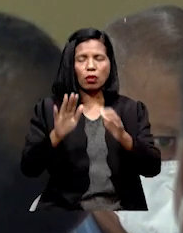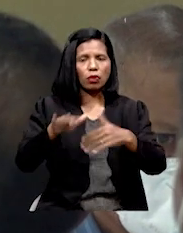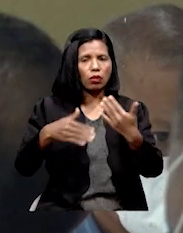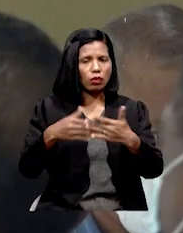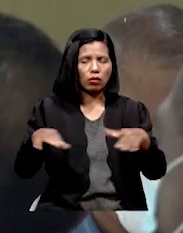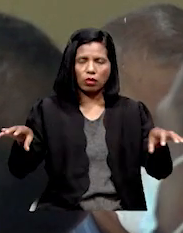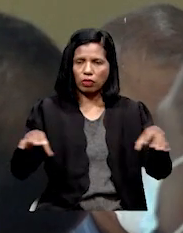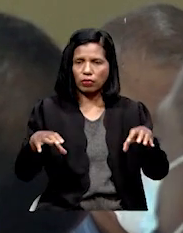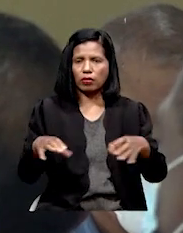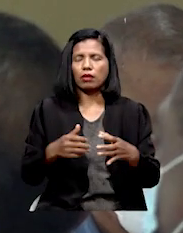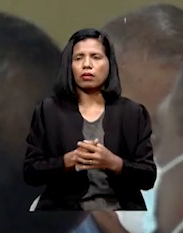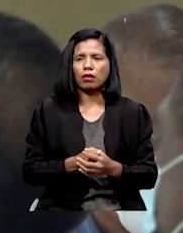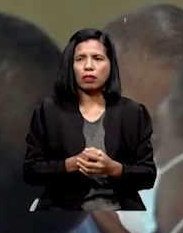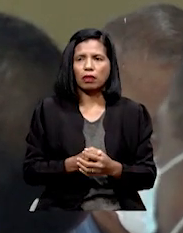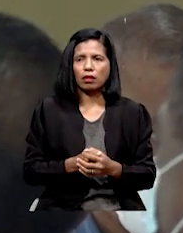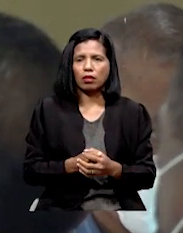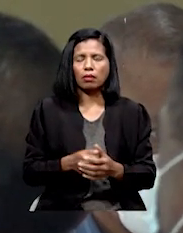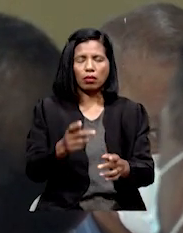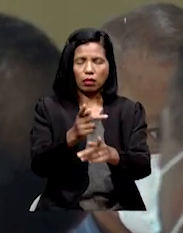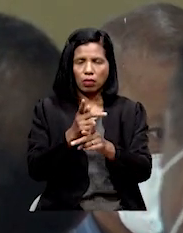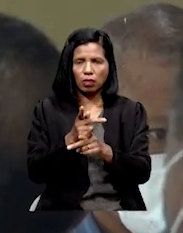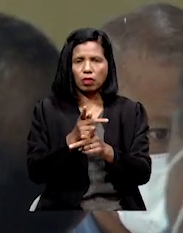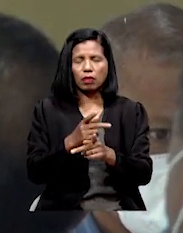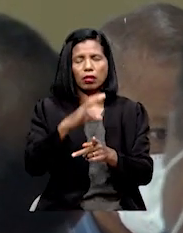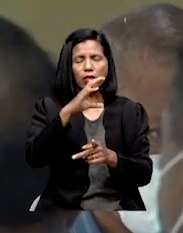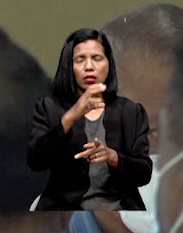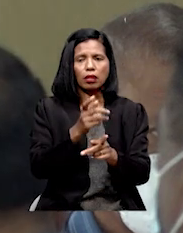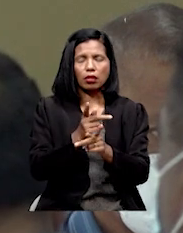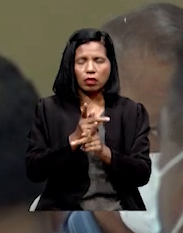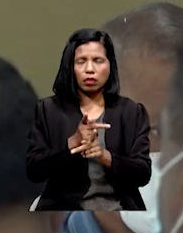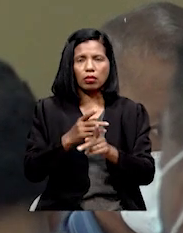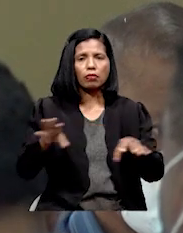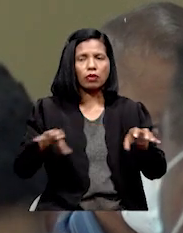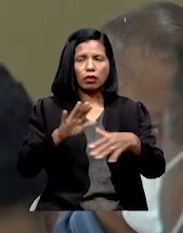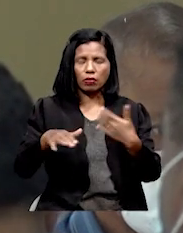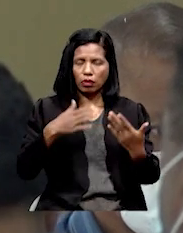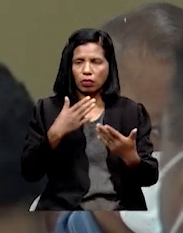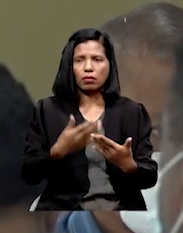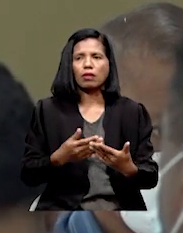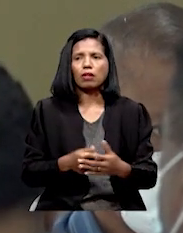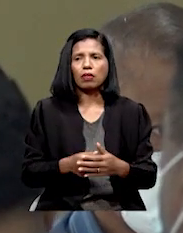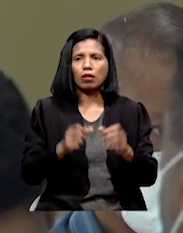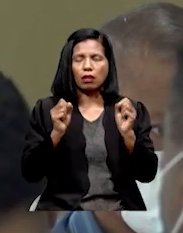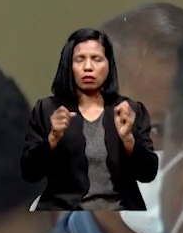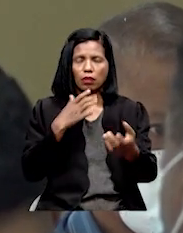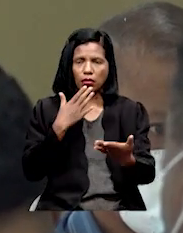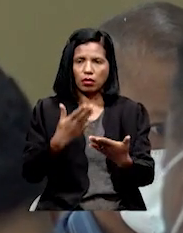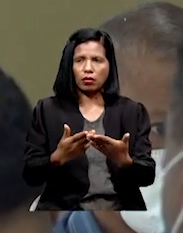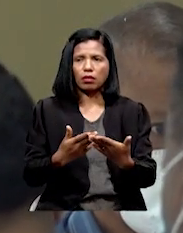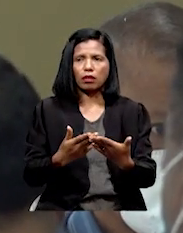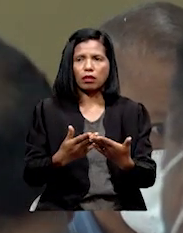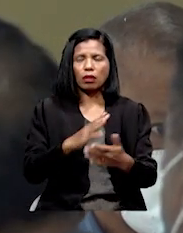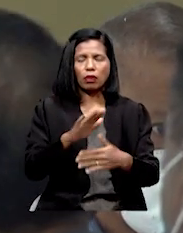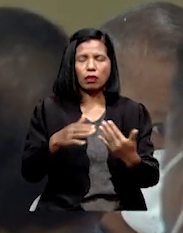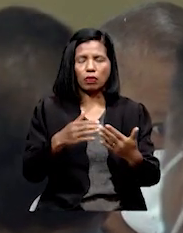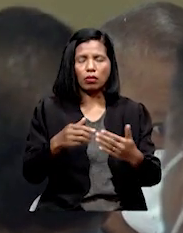serviços de proteção social universal, tornando-os verdadeiramente acessíveis em todo o